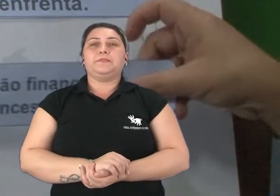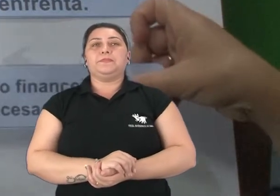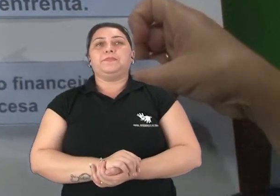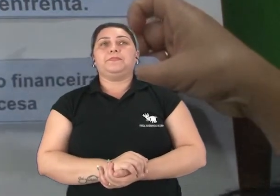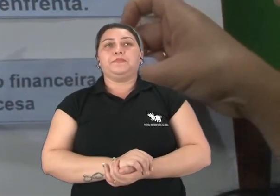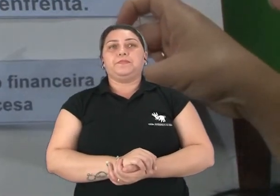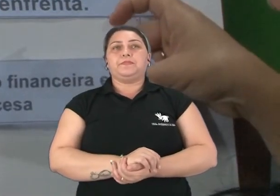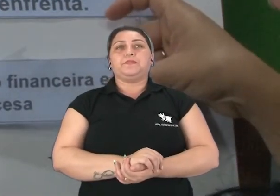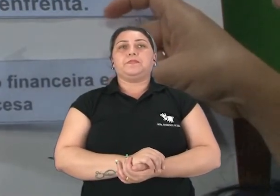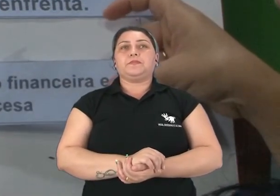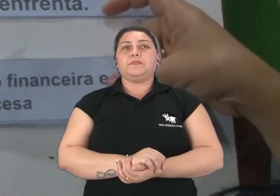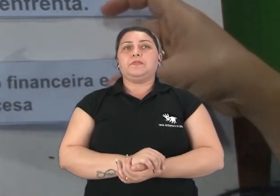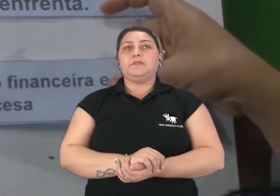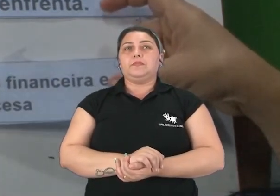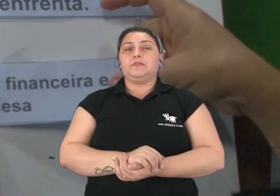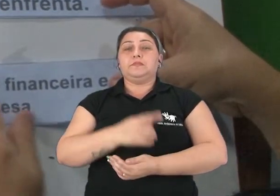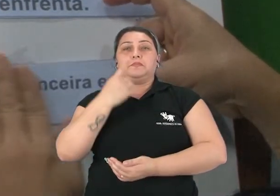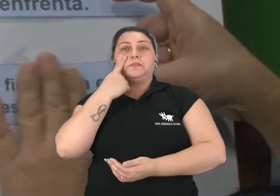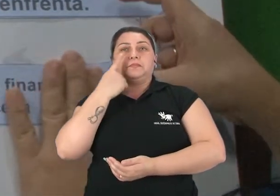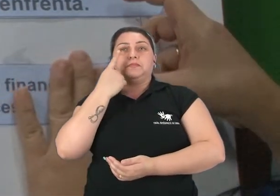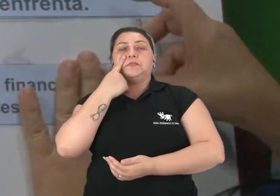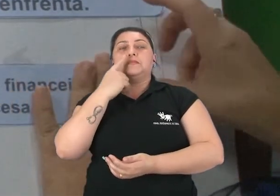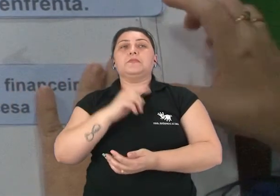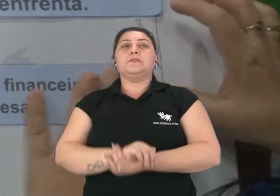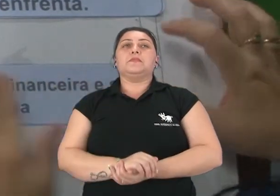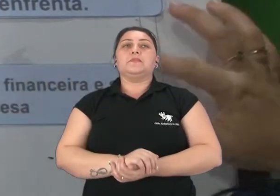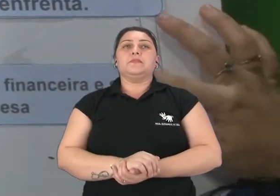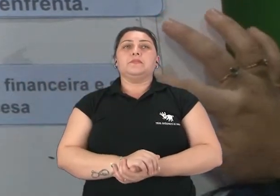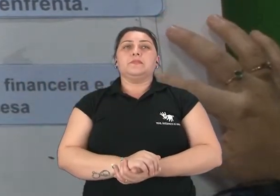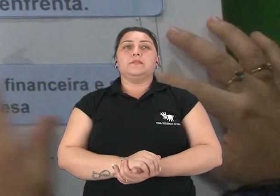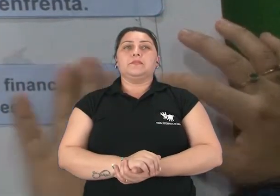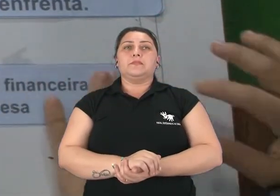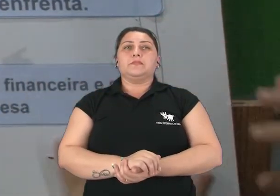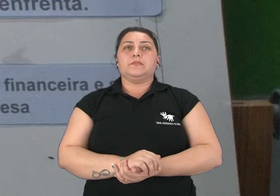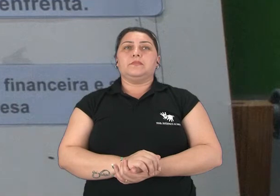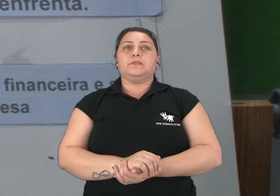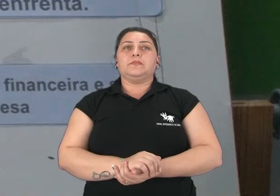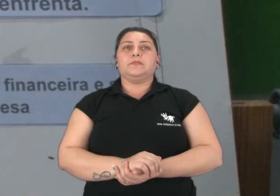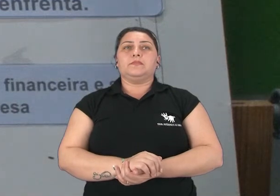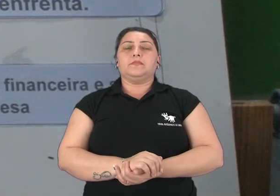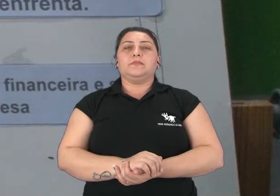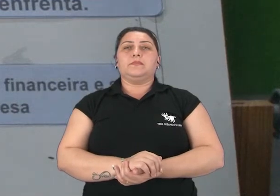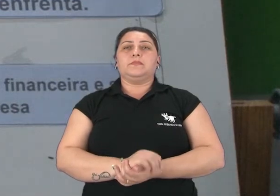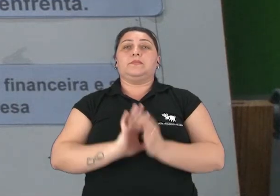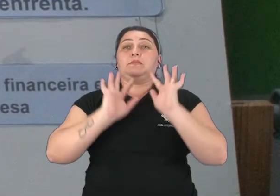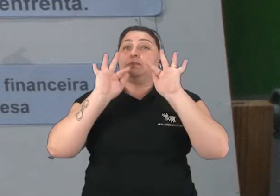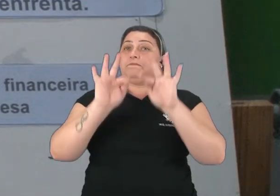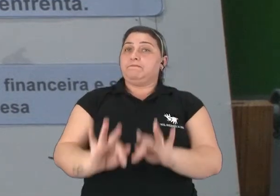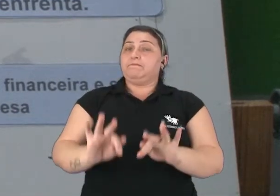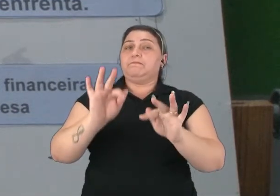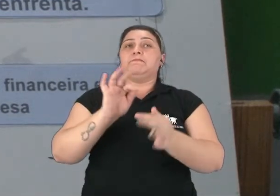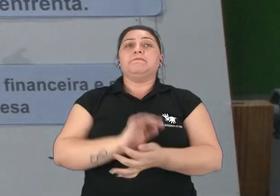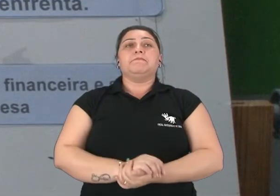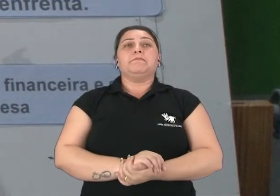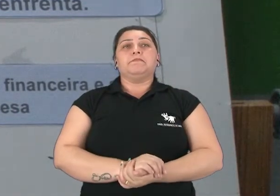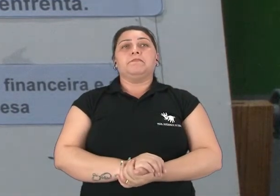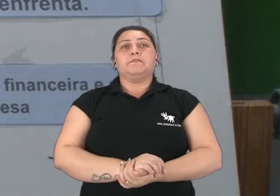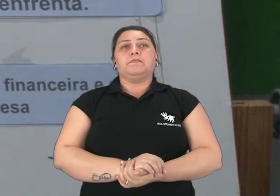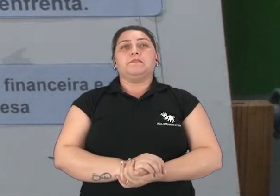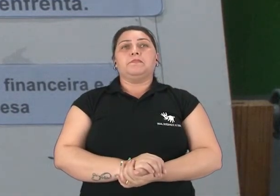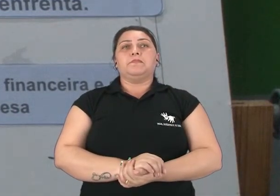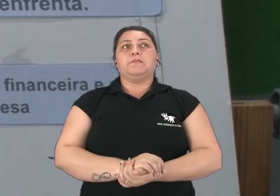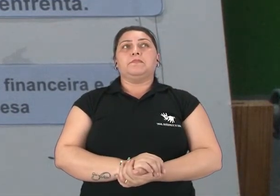no Conta aí compartilhado ó olha como se nós se findou a história